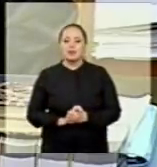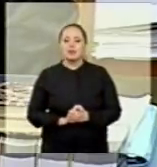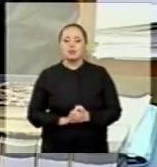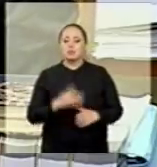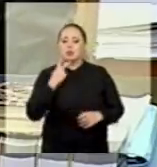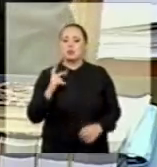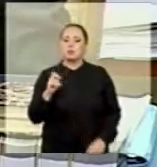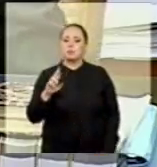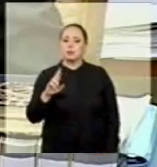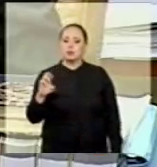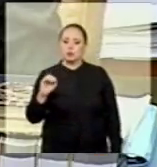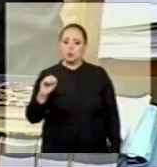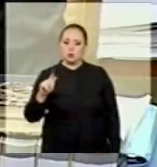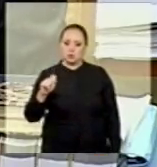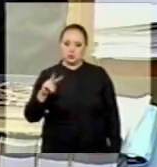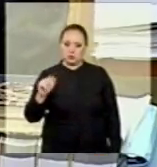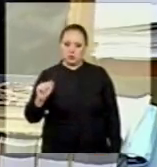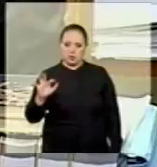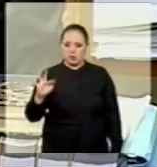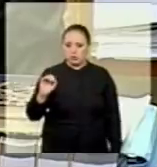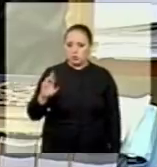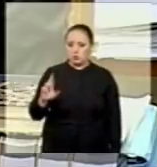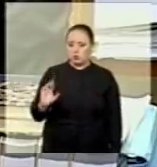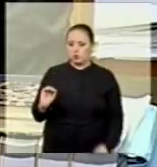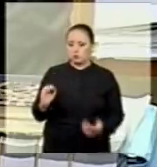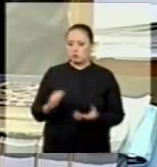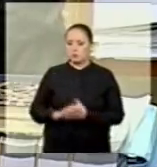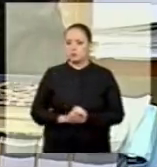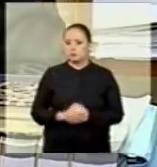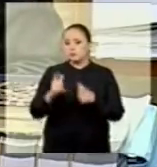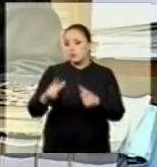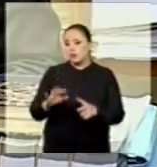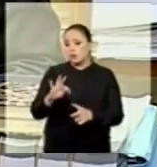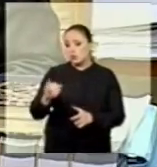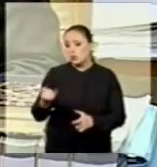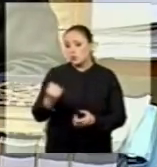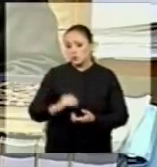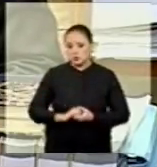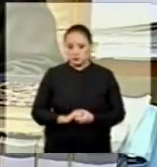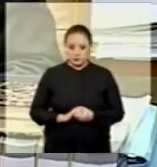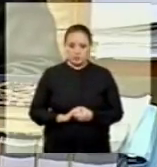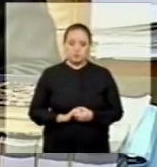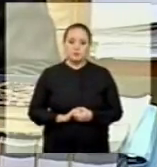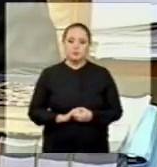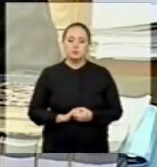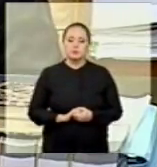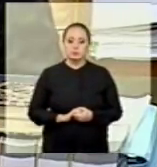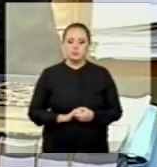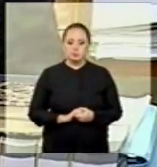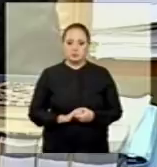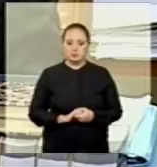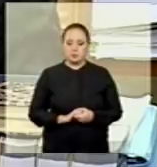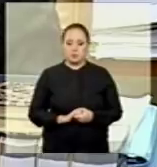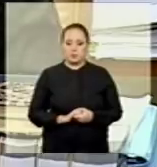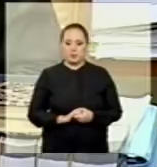de foro perante os respectivos tribunais de justiça, ressalvados apenas no que concerne aos